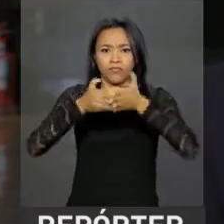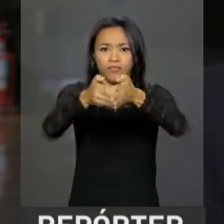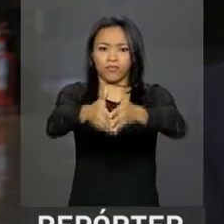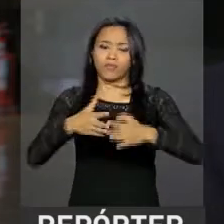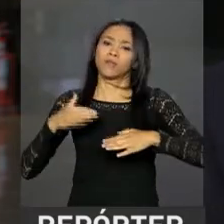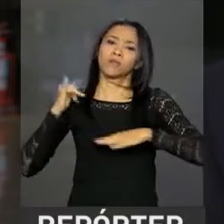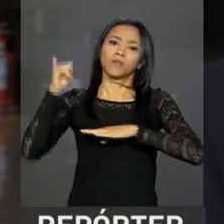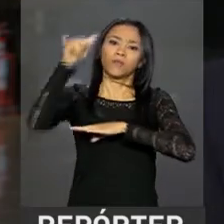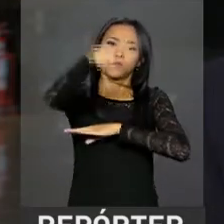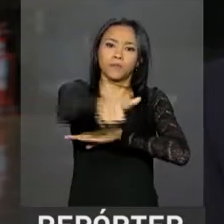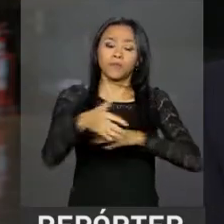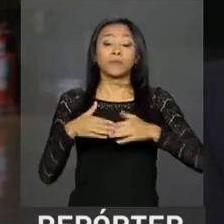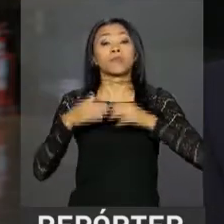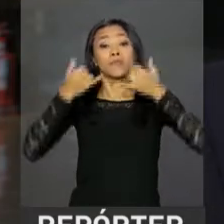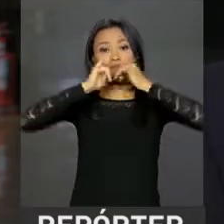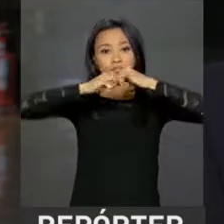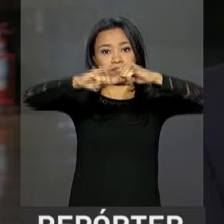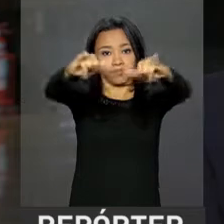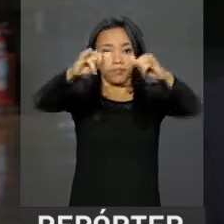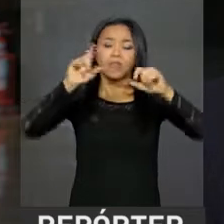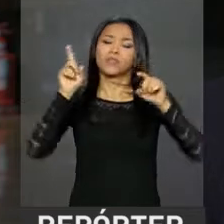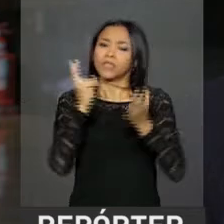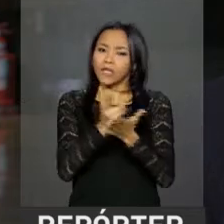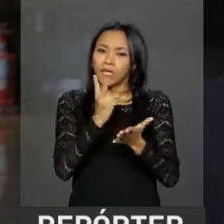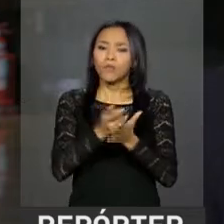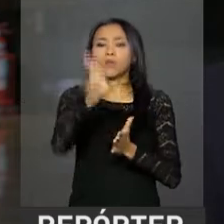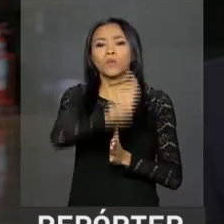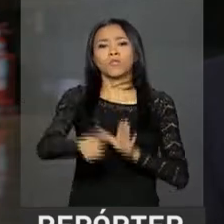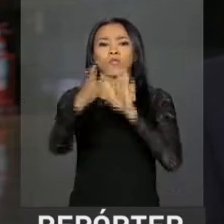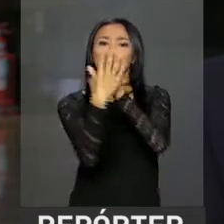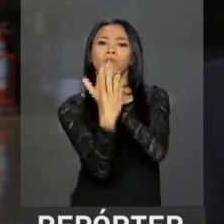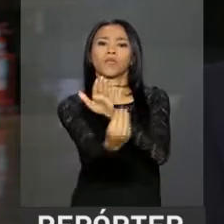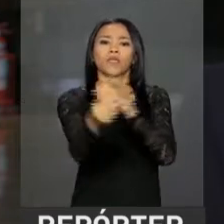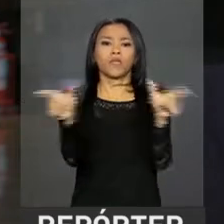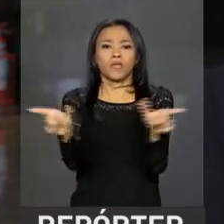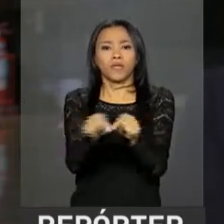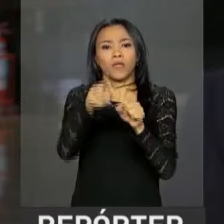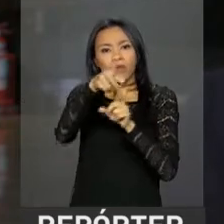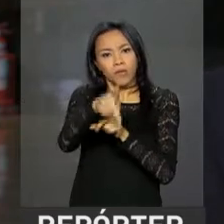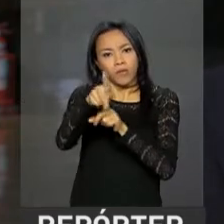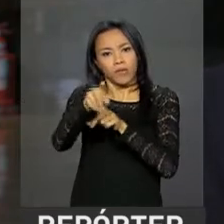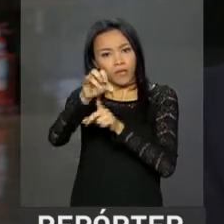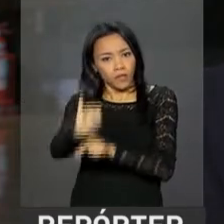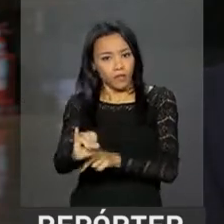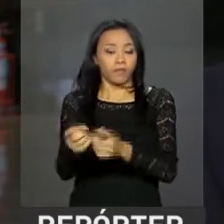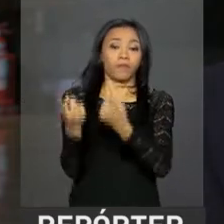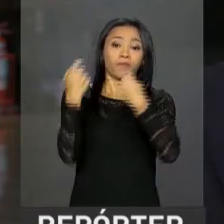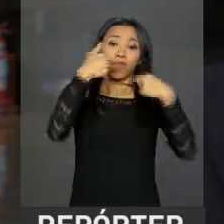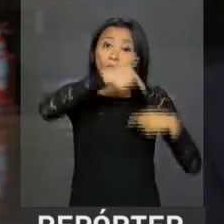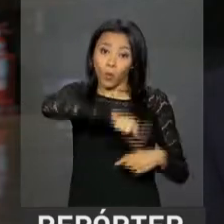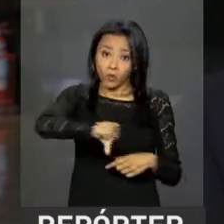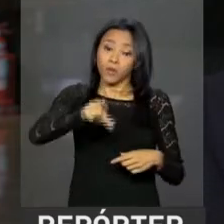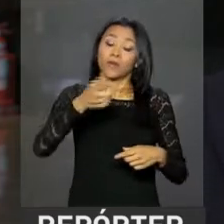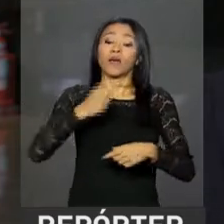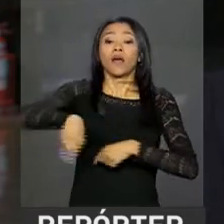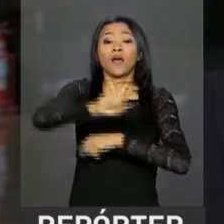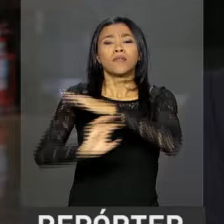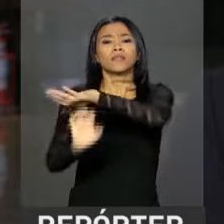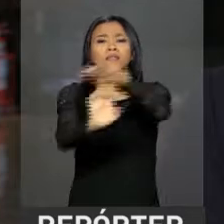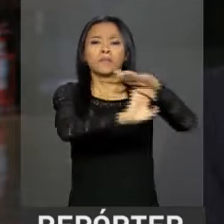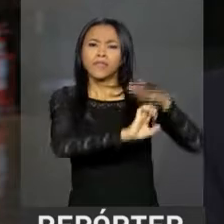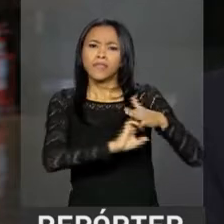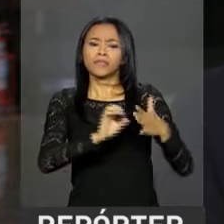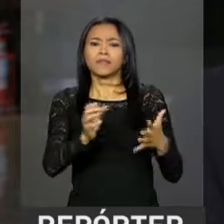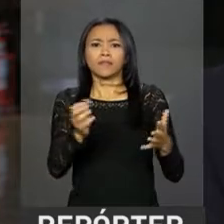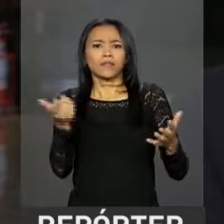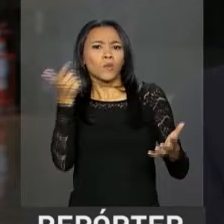realizados no âmbito do pp e considerados bem sucedidos e por falar em investimentos os empresários ea população em geral ganharam um